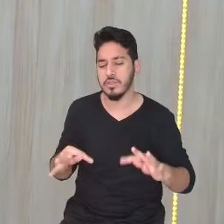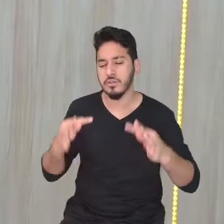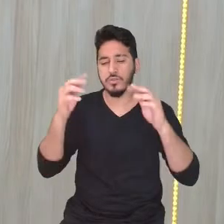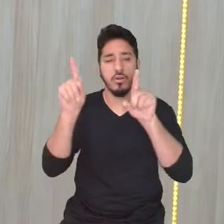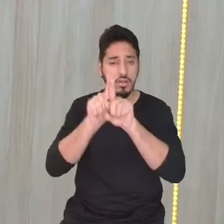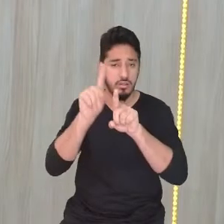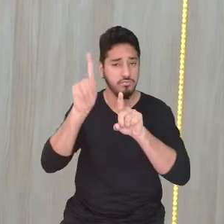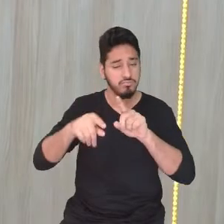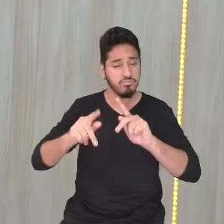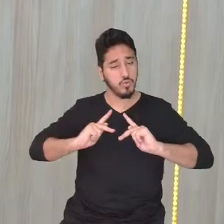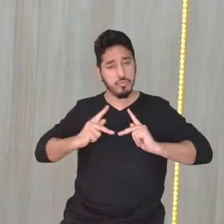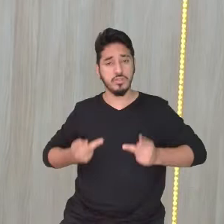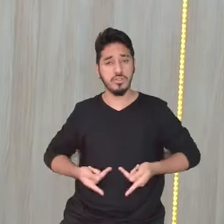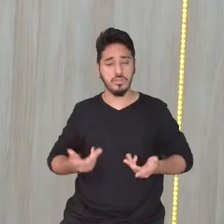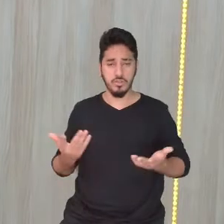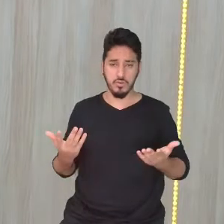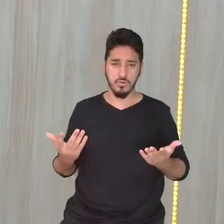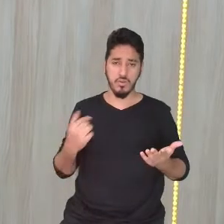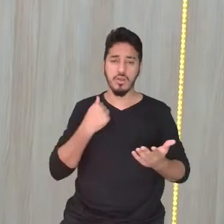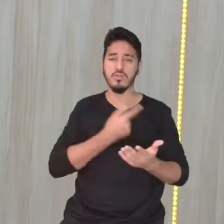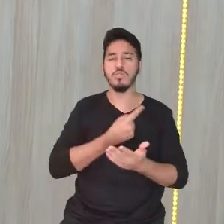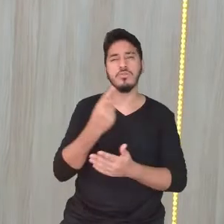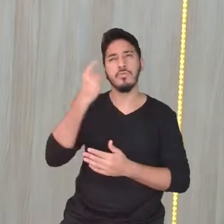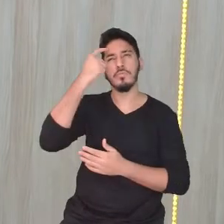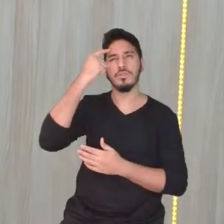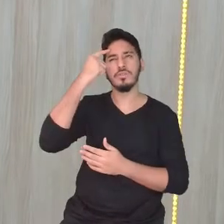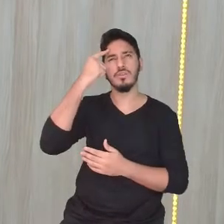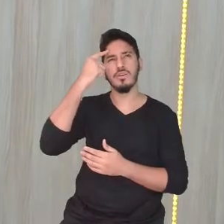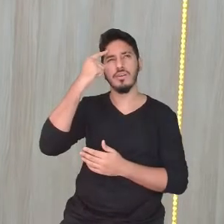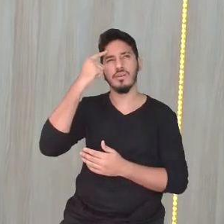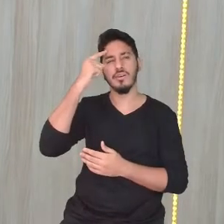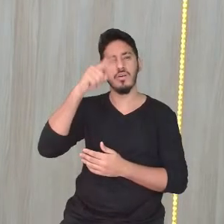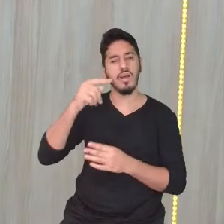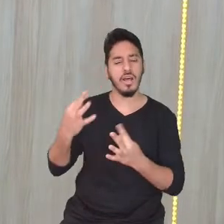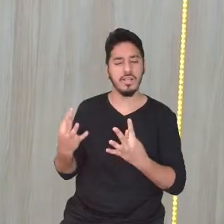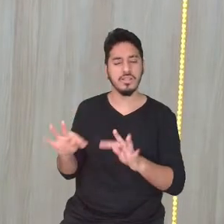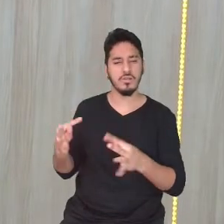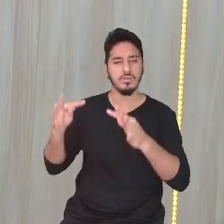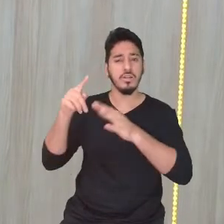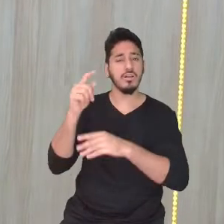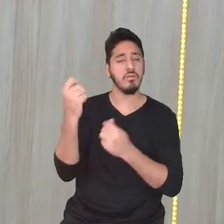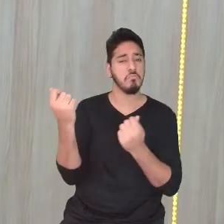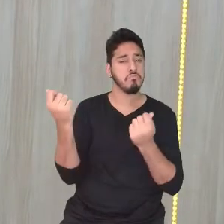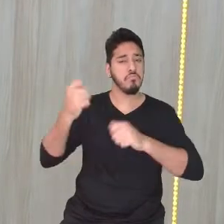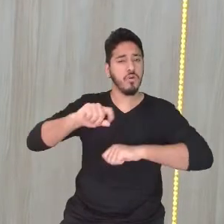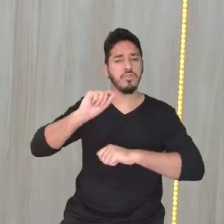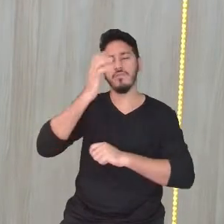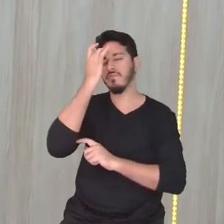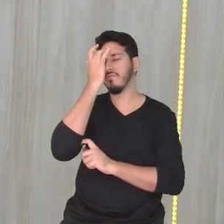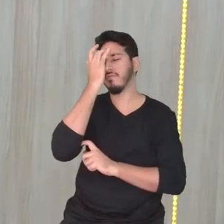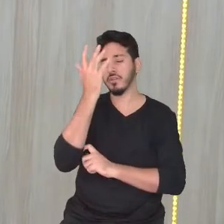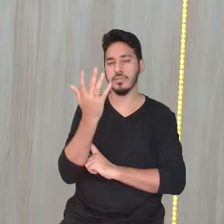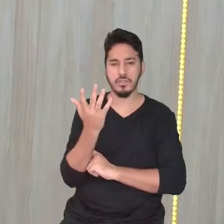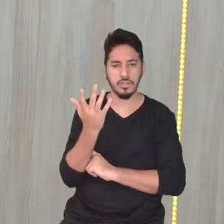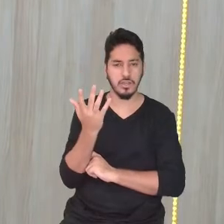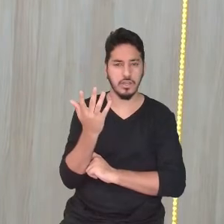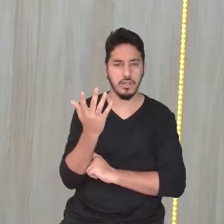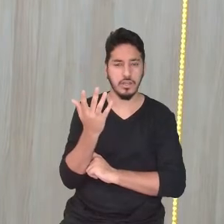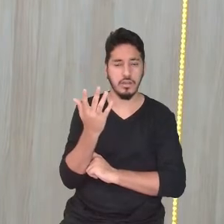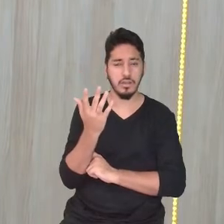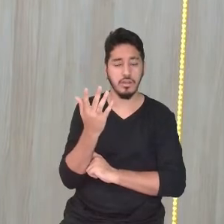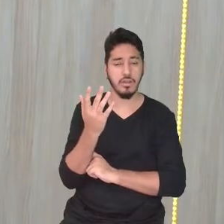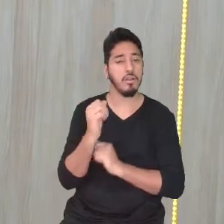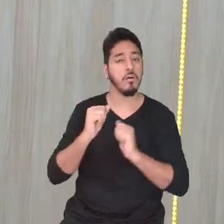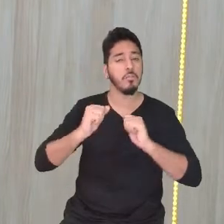em humanização. É a gente pensar em que medida a tecnologia ela pode facilitar, ela